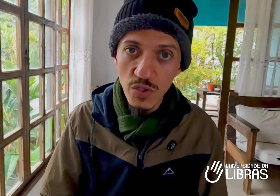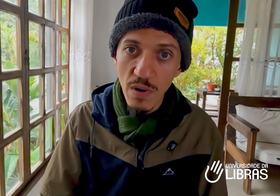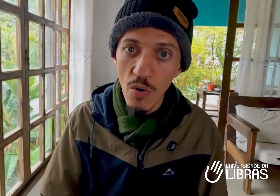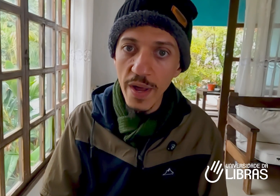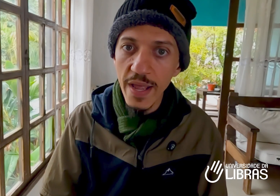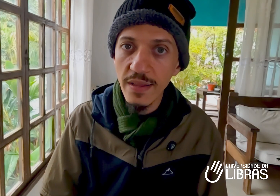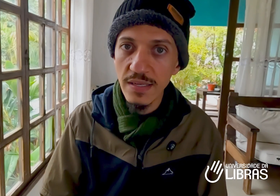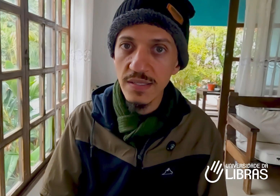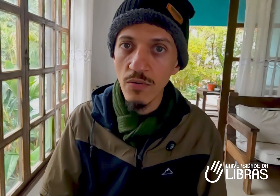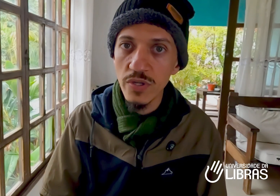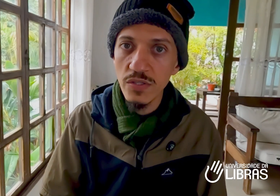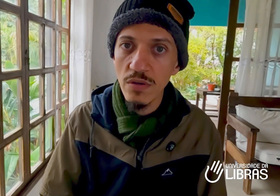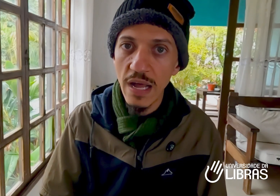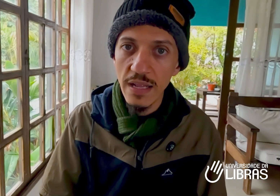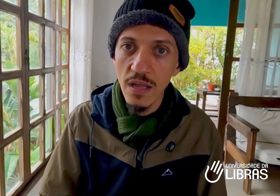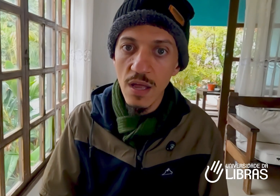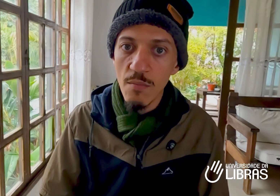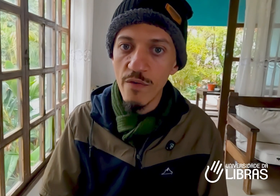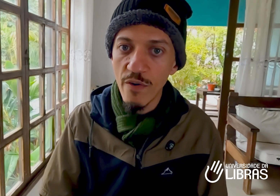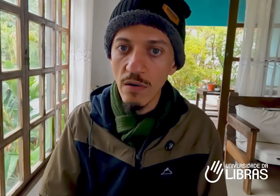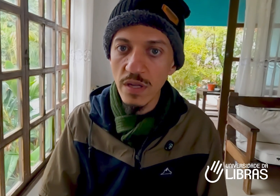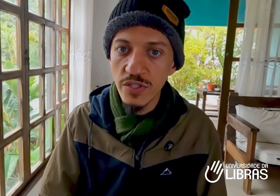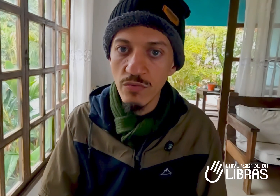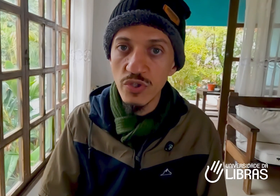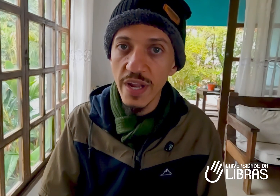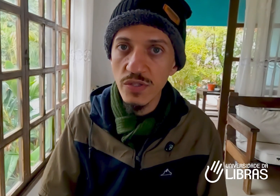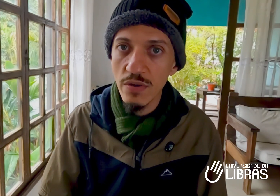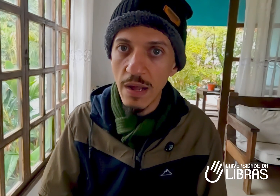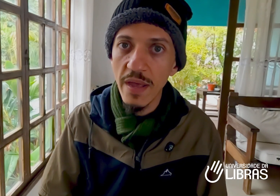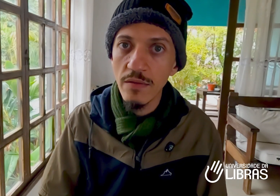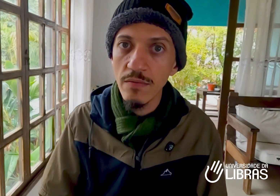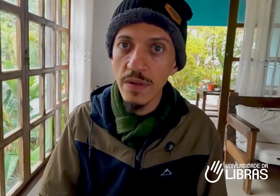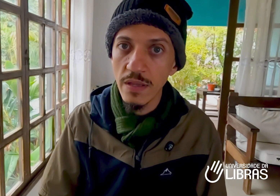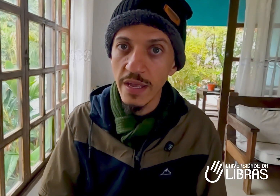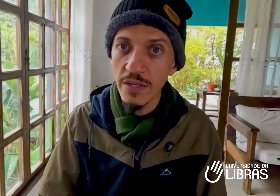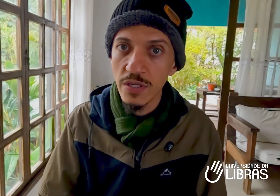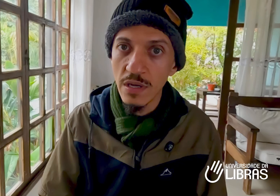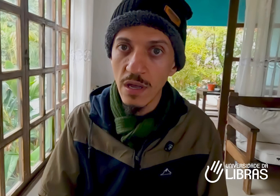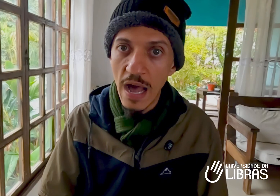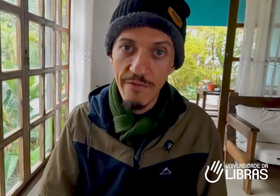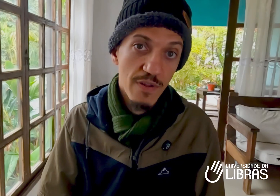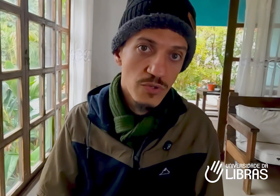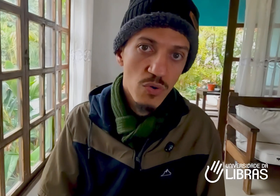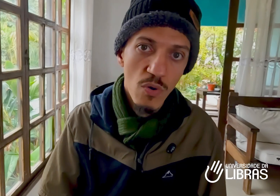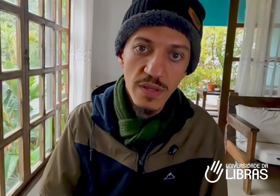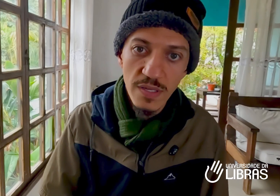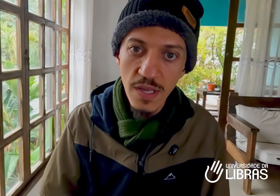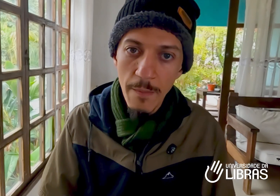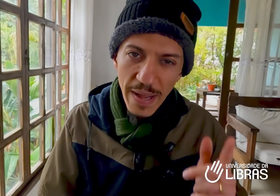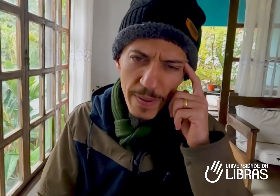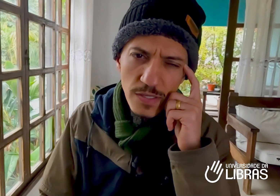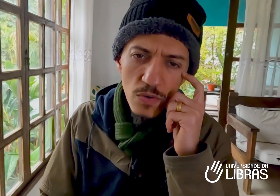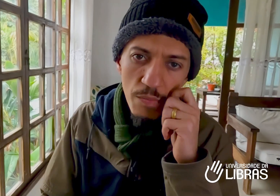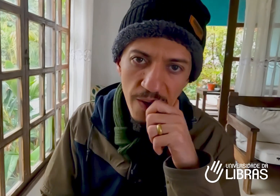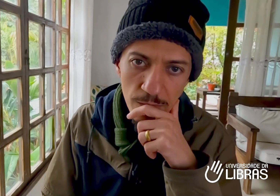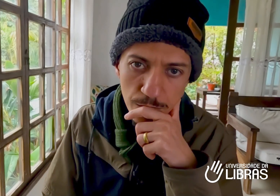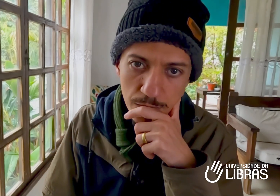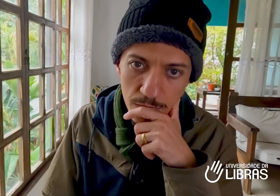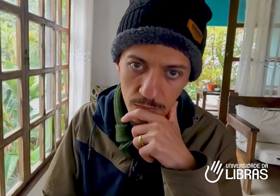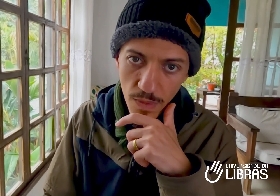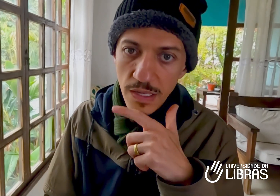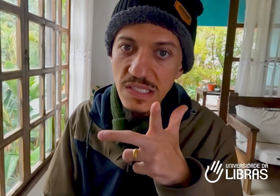falta de uma orientação direcionada, por falta de um direcionamento, entende? Afinal de contas, pare e pensa